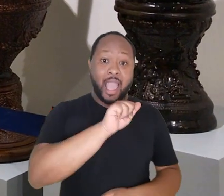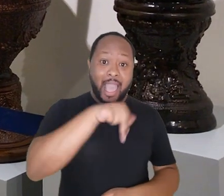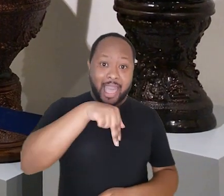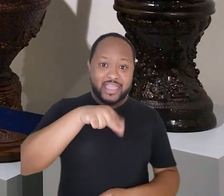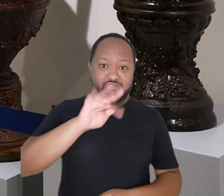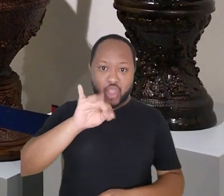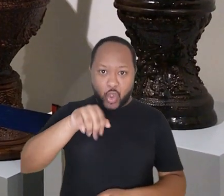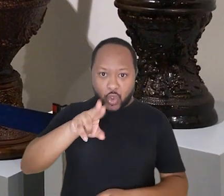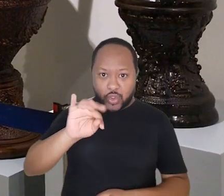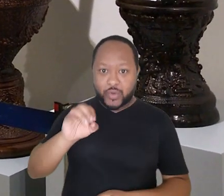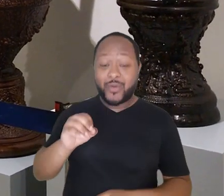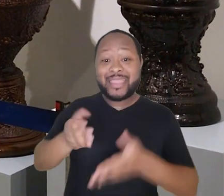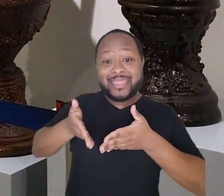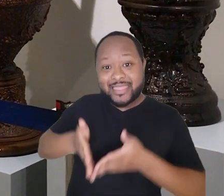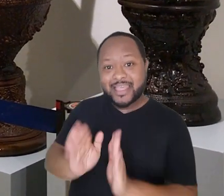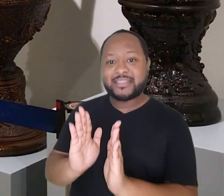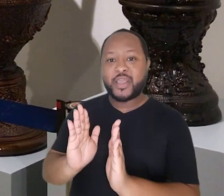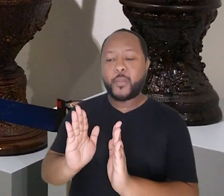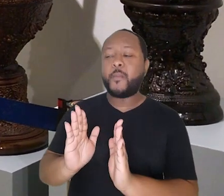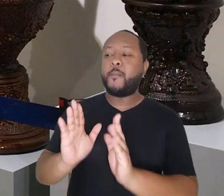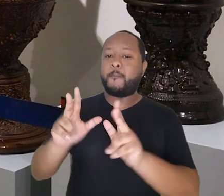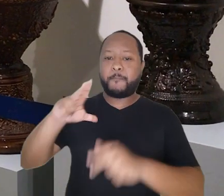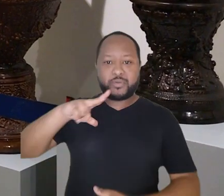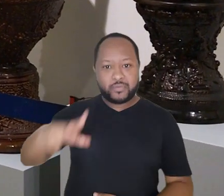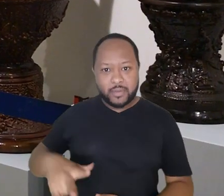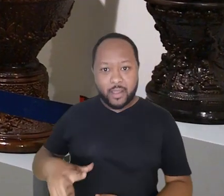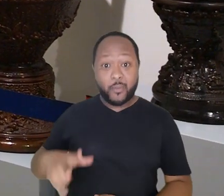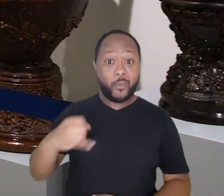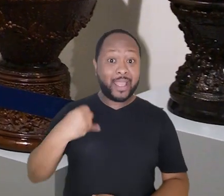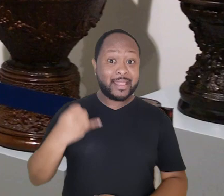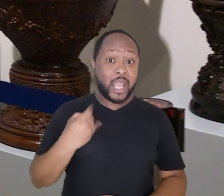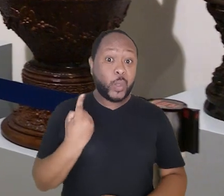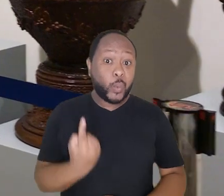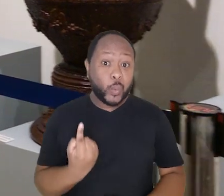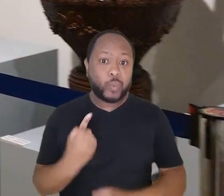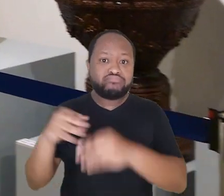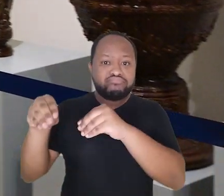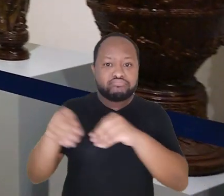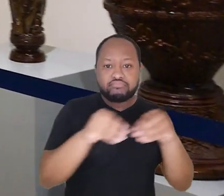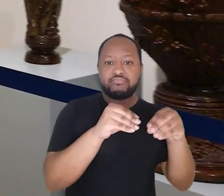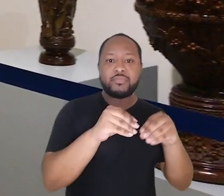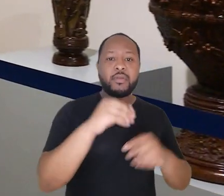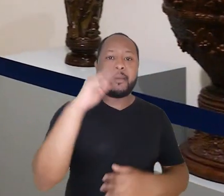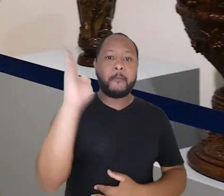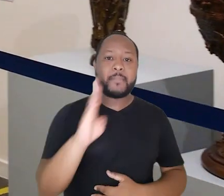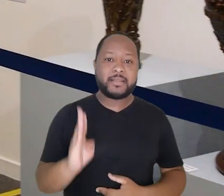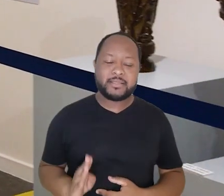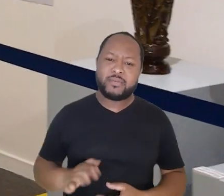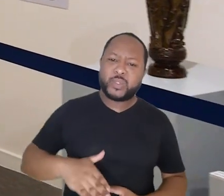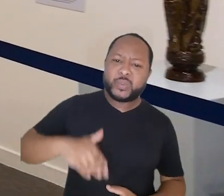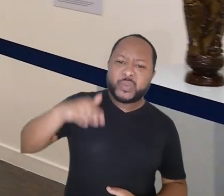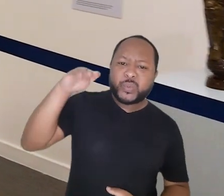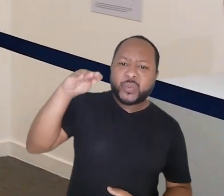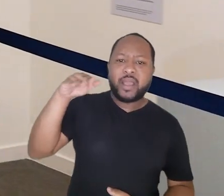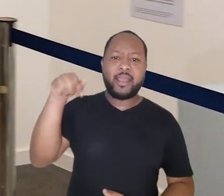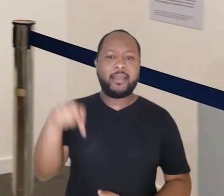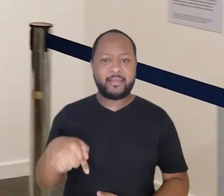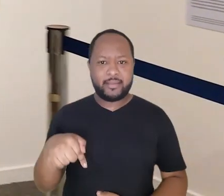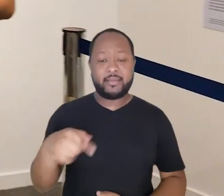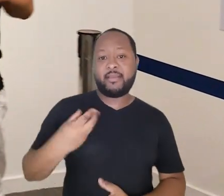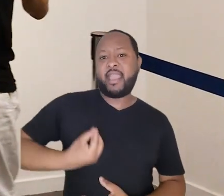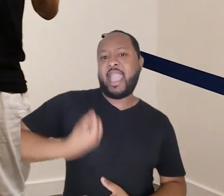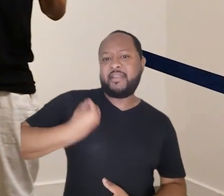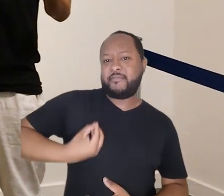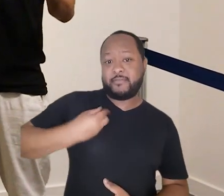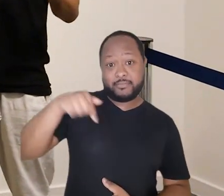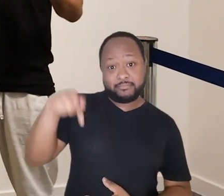assim que ele completou 1 ano, já veio com a família toda para o Brasil. Cresceu aqui. E aí ele viveu grande parte da vida dele